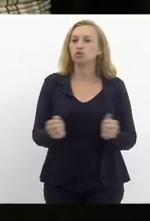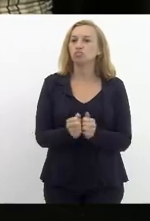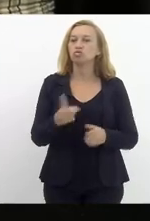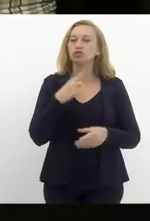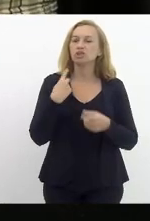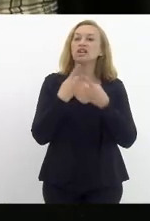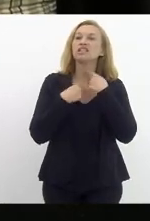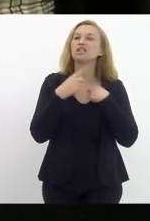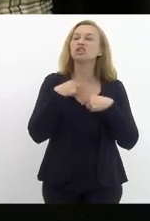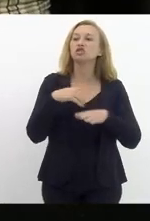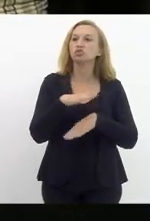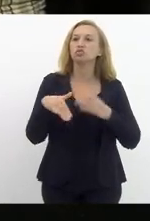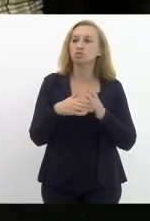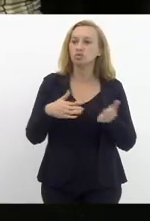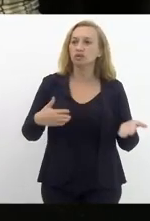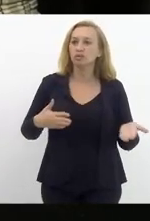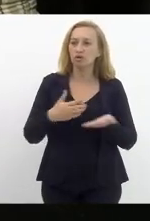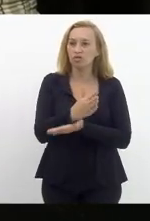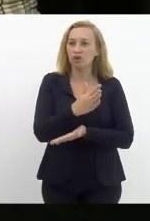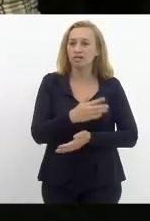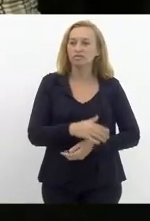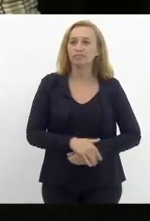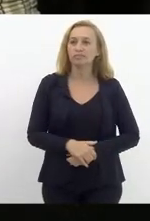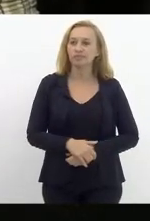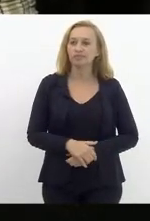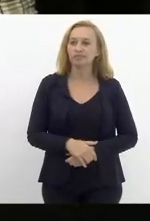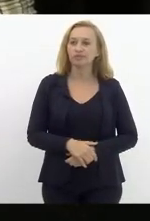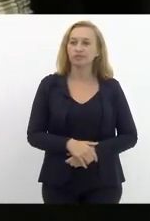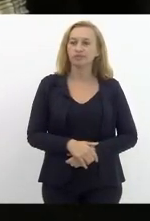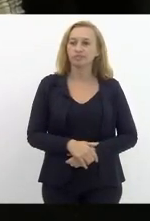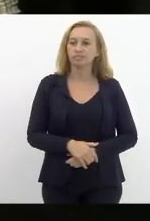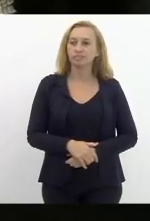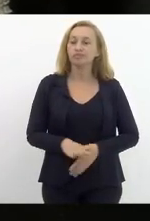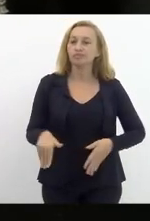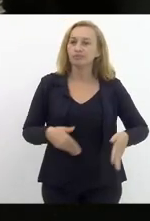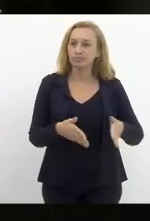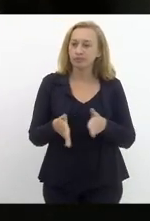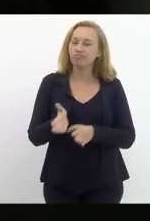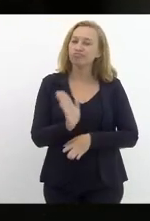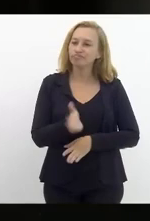todos os aprovados, e é um caminho que já